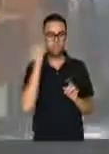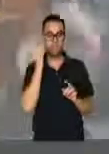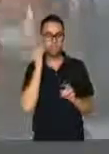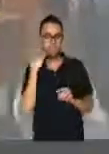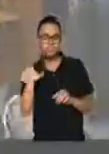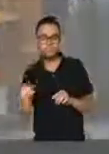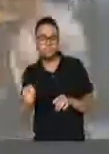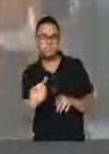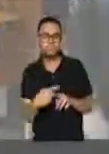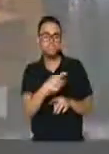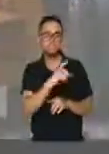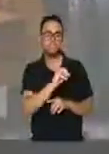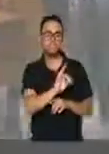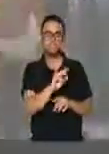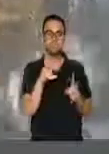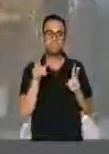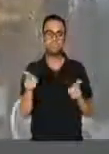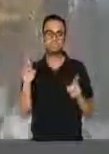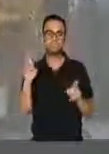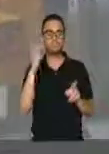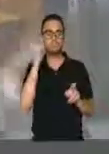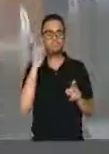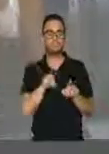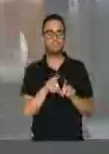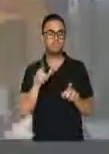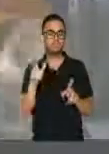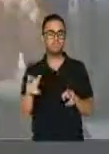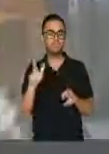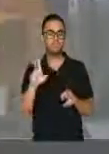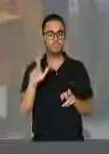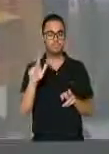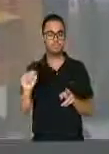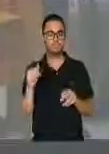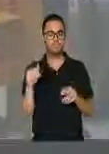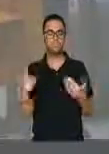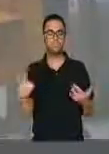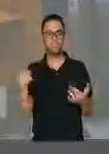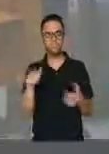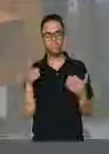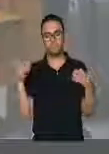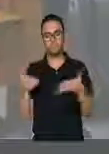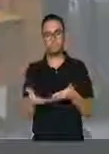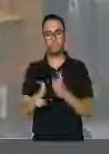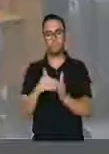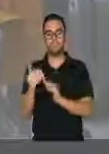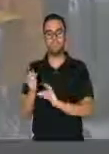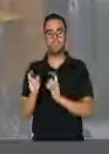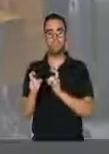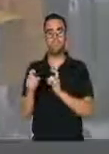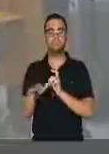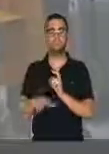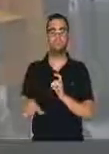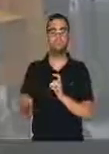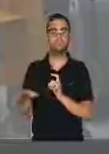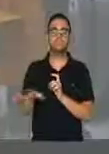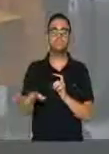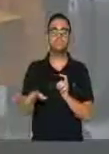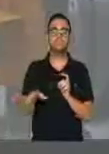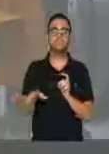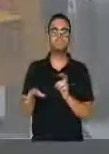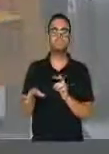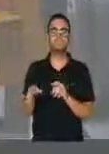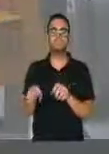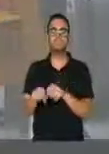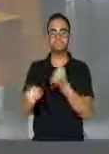quê? Porque o PDT é igual ao Lula, é igual a Dilma. Eles fizeram parte de toda essa administração que quebrou o Brasil,